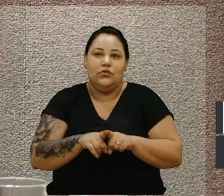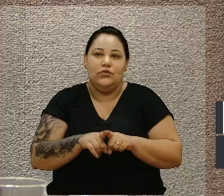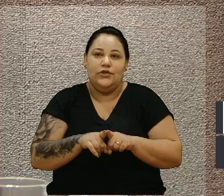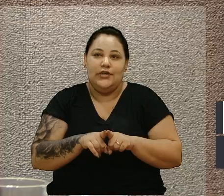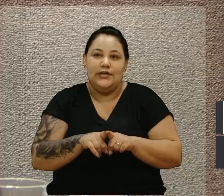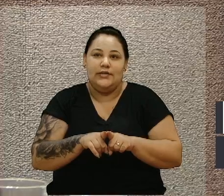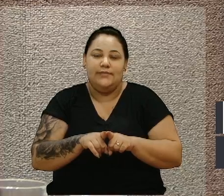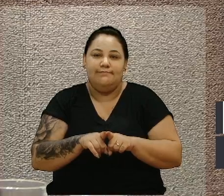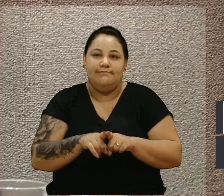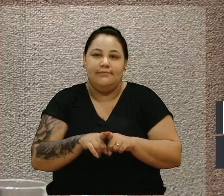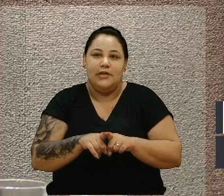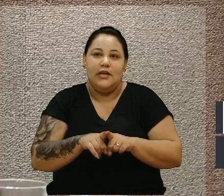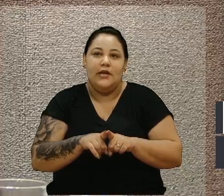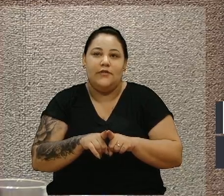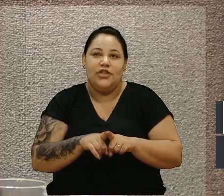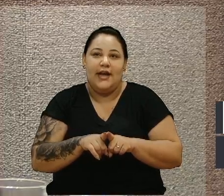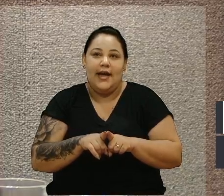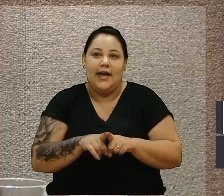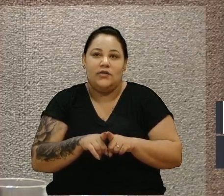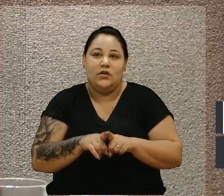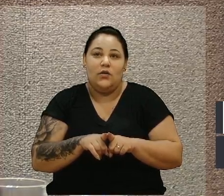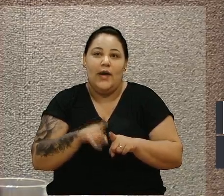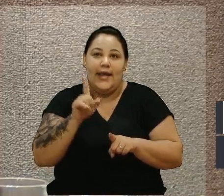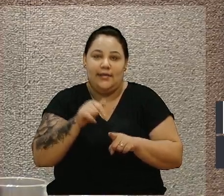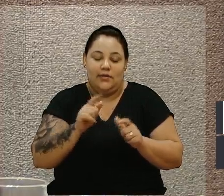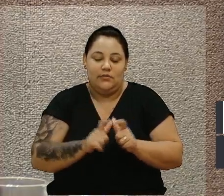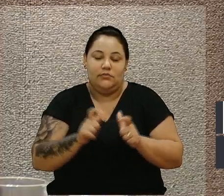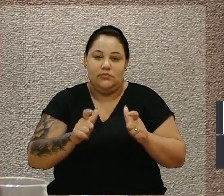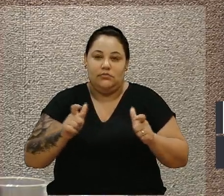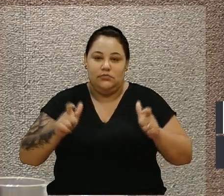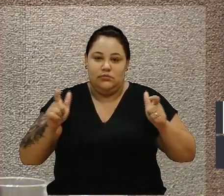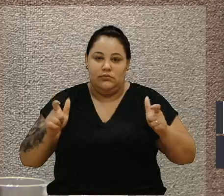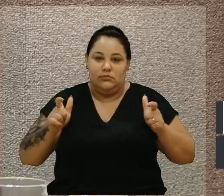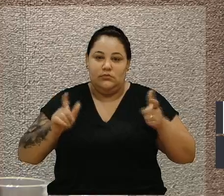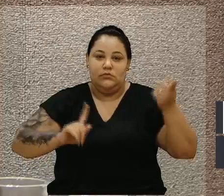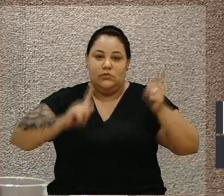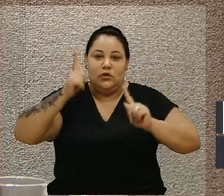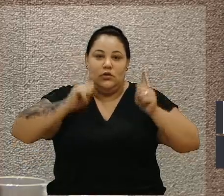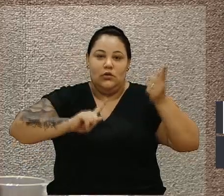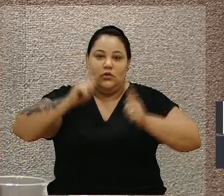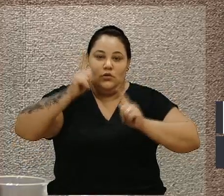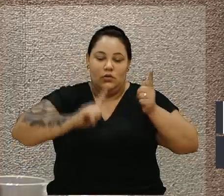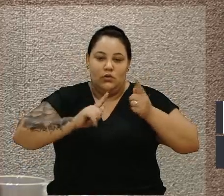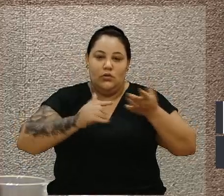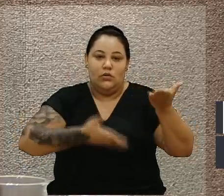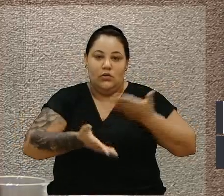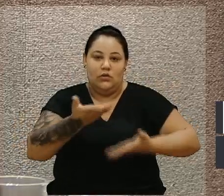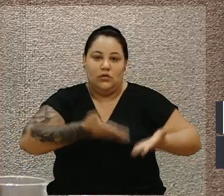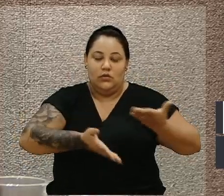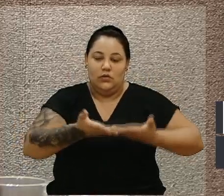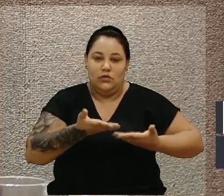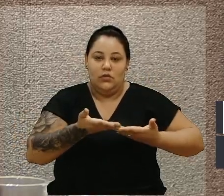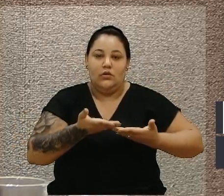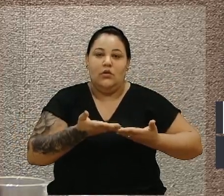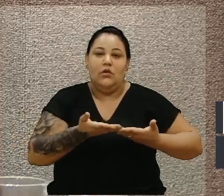Lucas, o crescimento do carnaval de blocos na cidade. Mas o carnaval que dialoga com as nossas comunidades é o